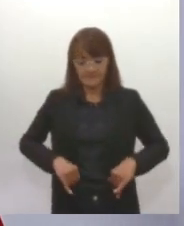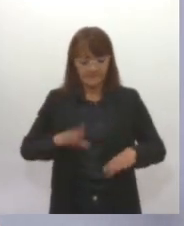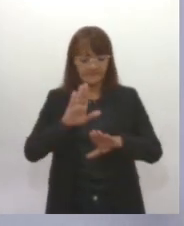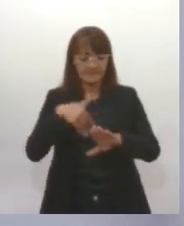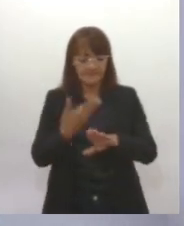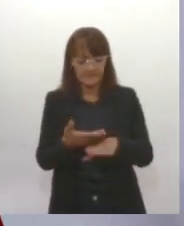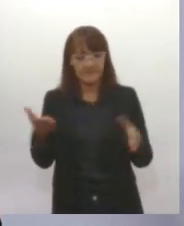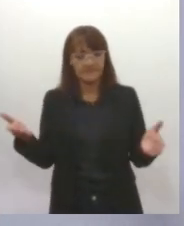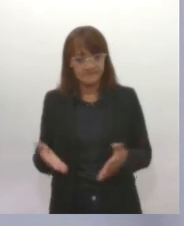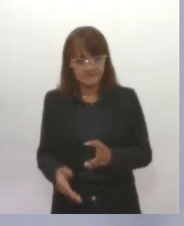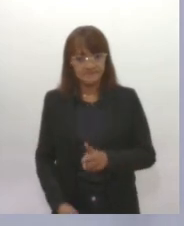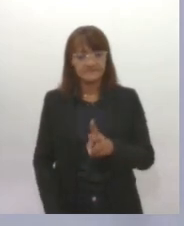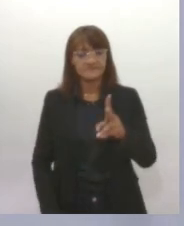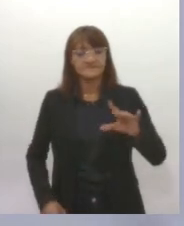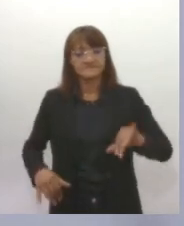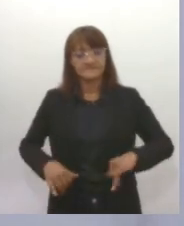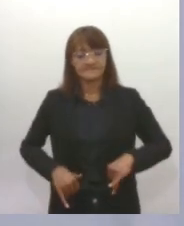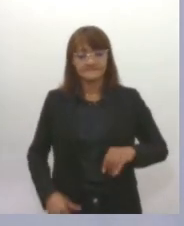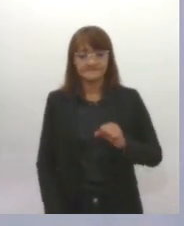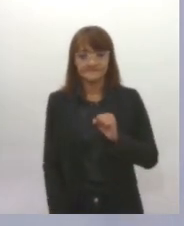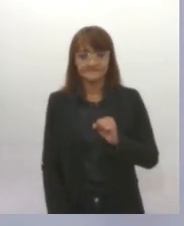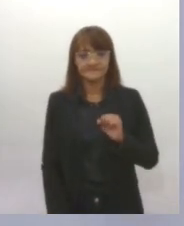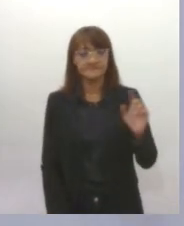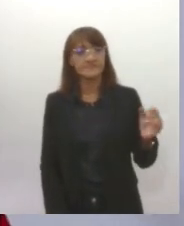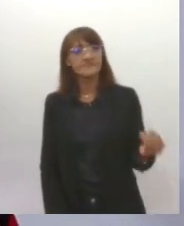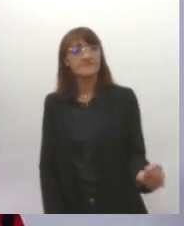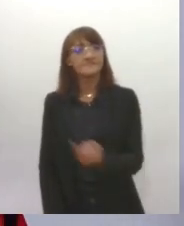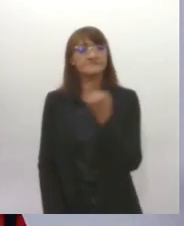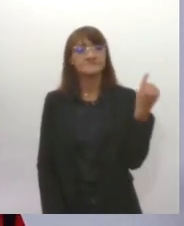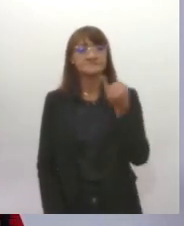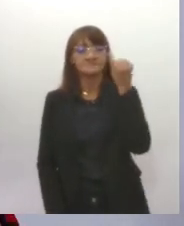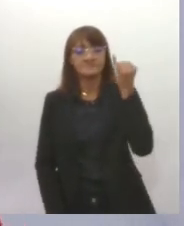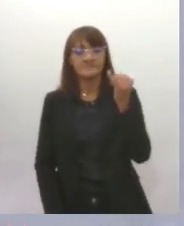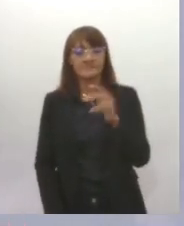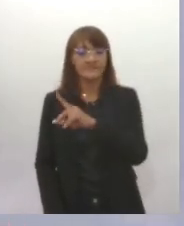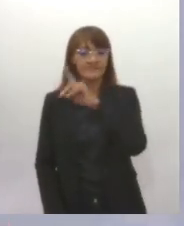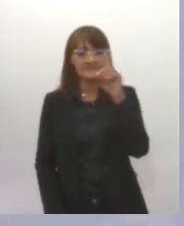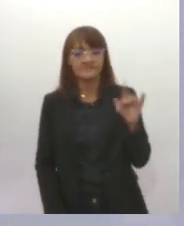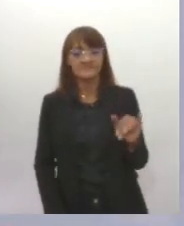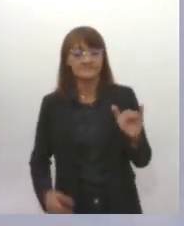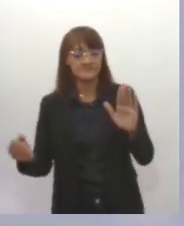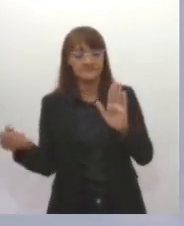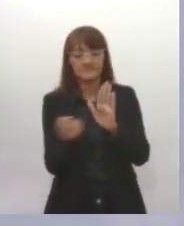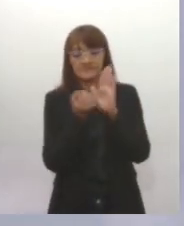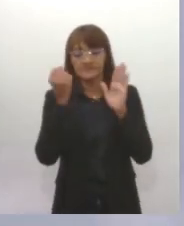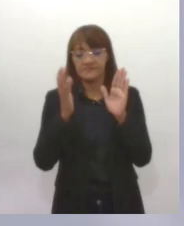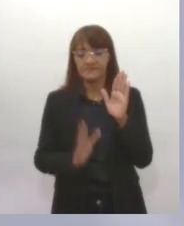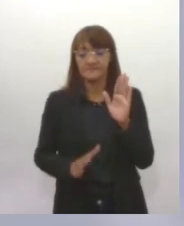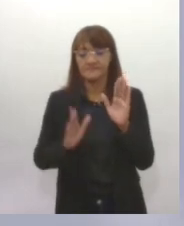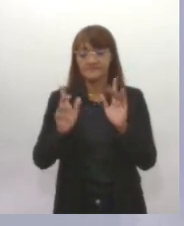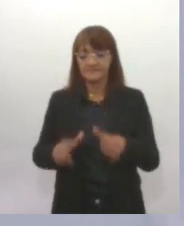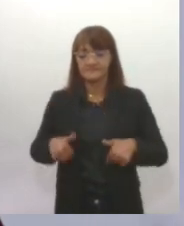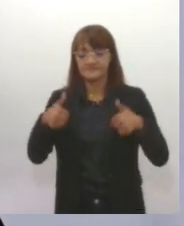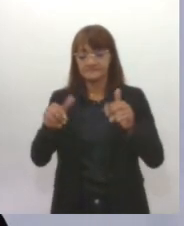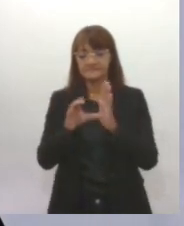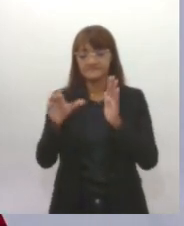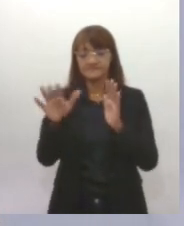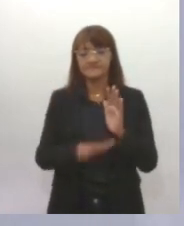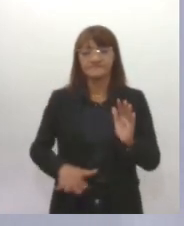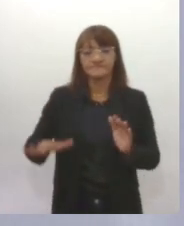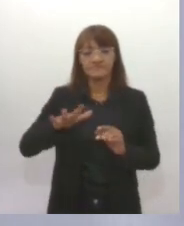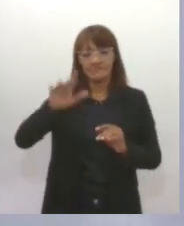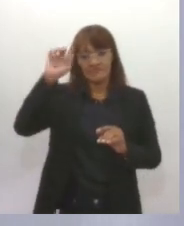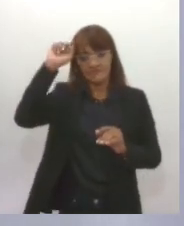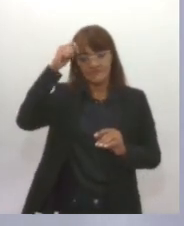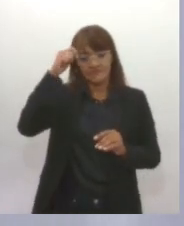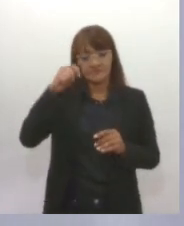dia marco, né, na luta por reparação histórica da comunidade negra, que infelizmente passou